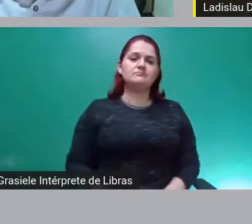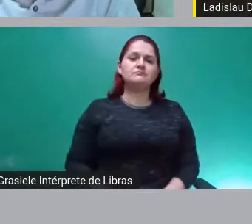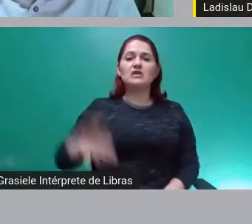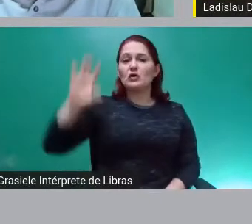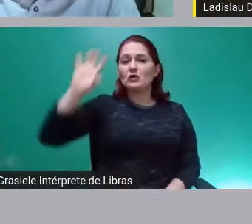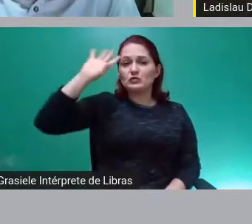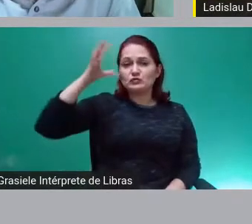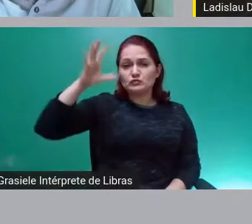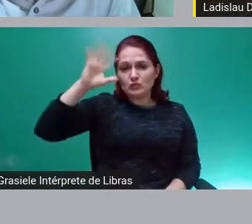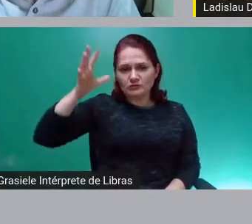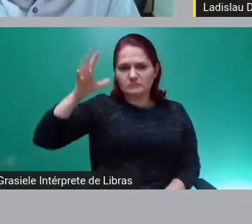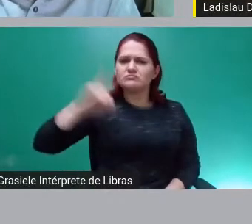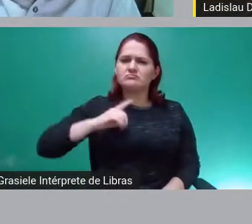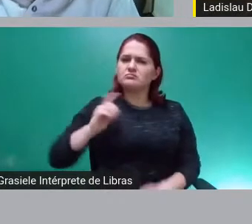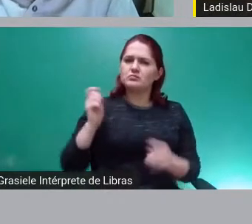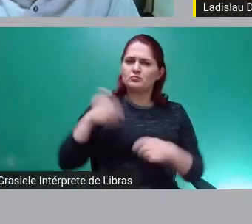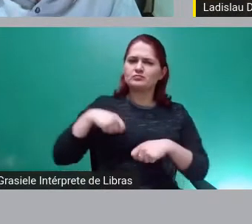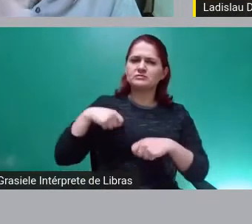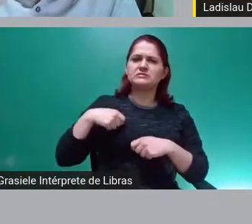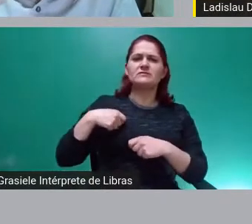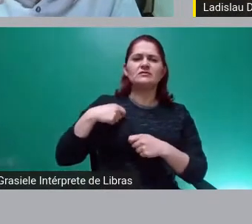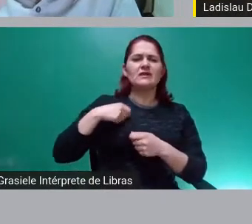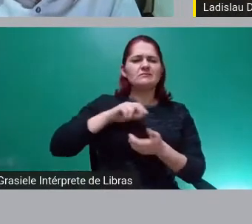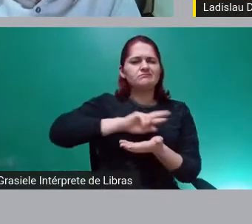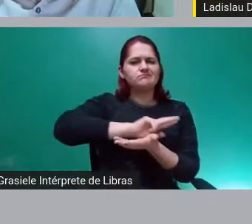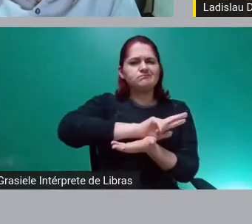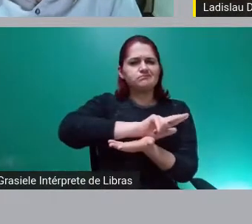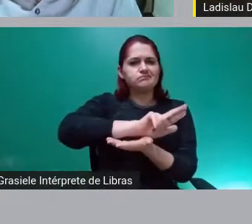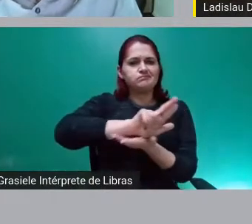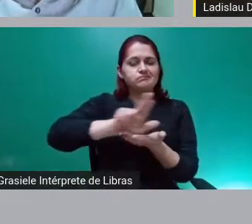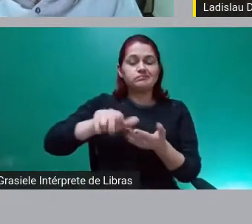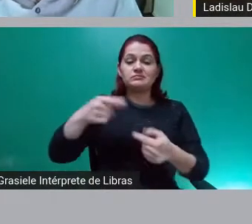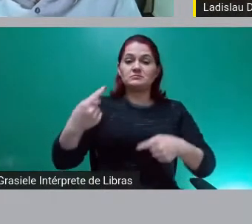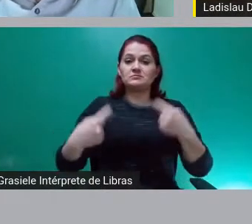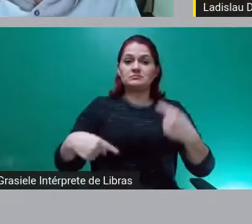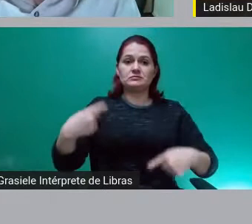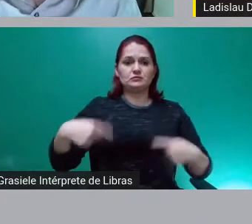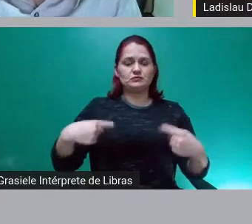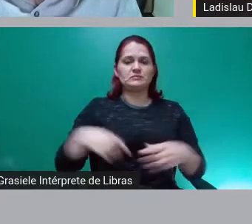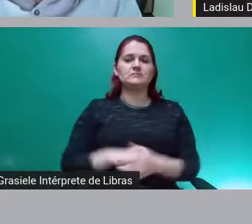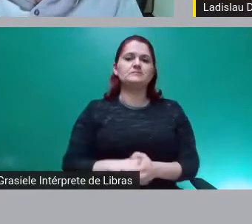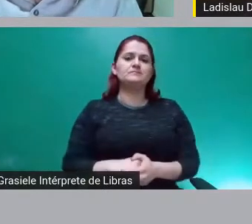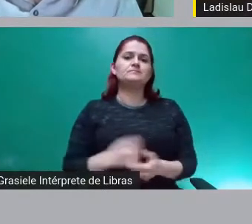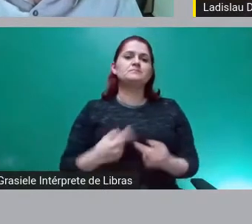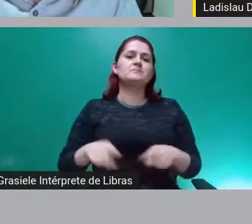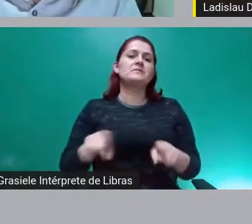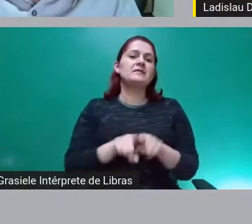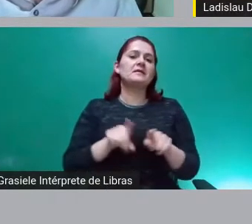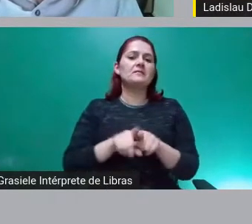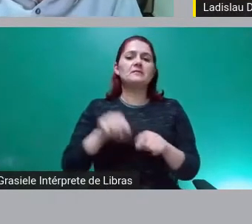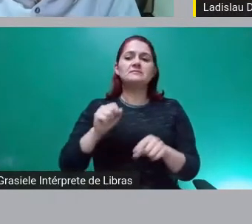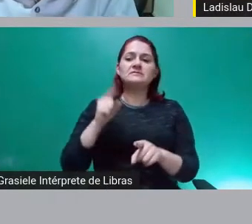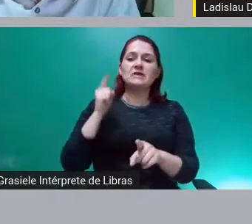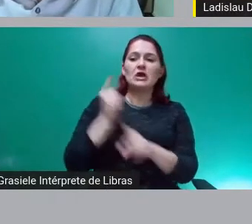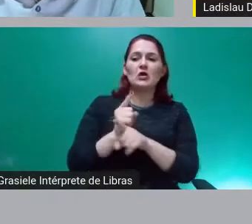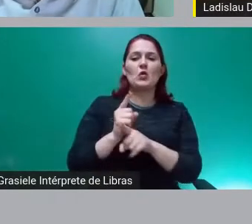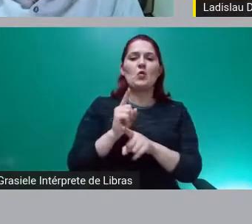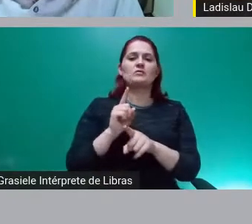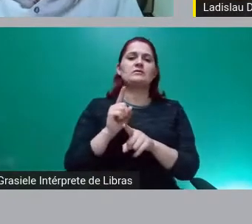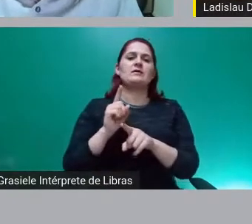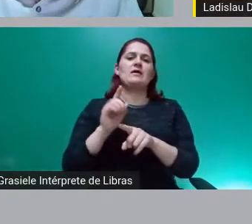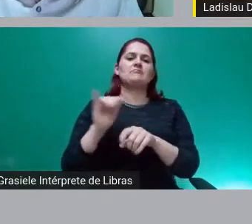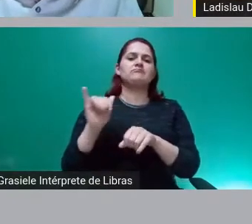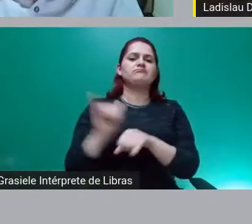Economistas heterodoxos, como André Lara Rezende hoje e outros, procuram encontrar alternativas de política econômica